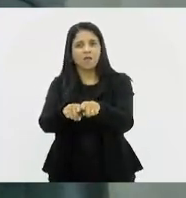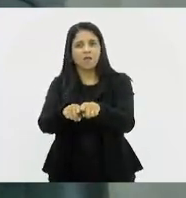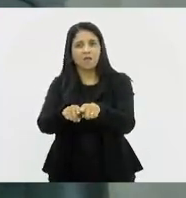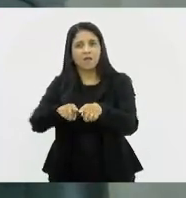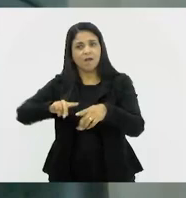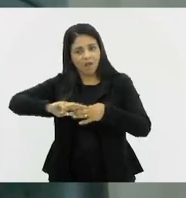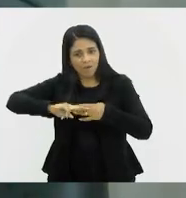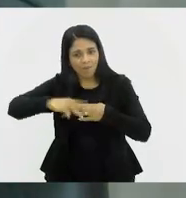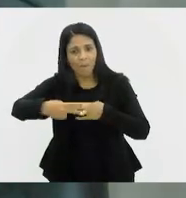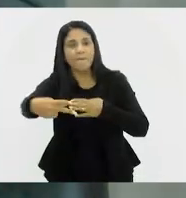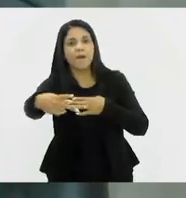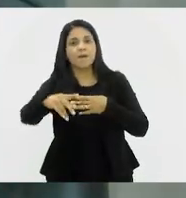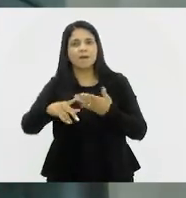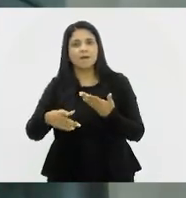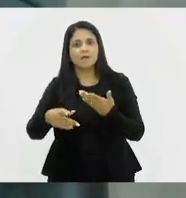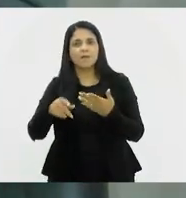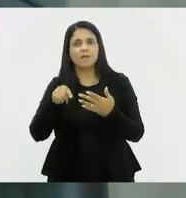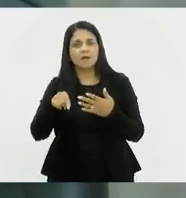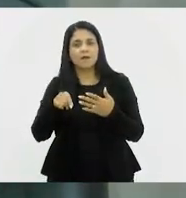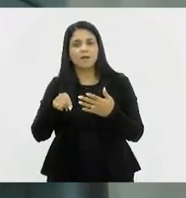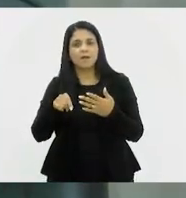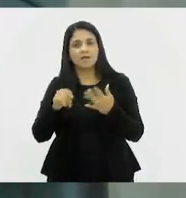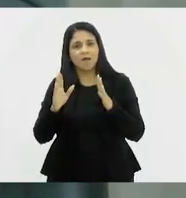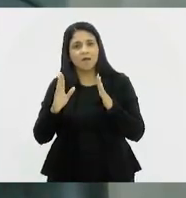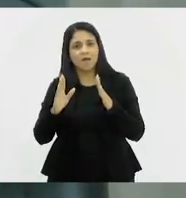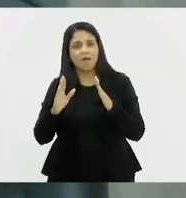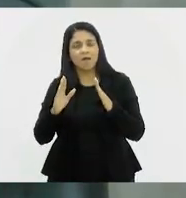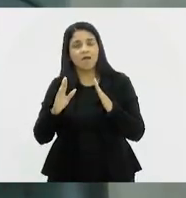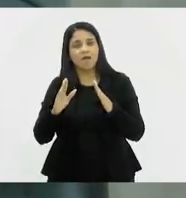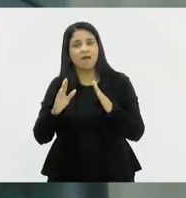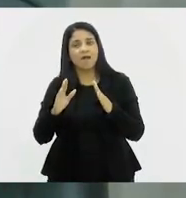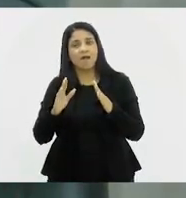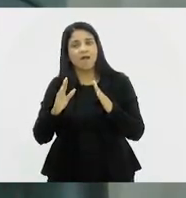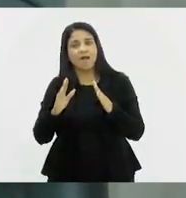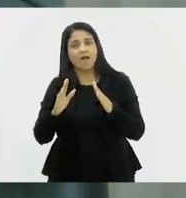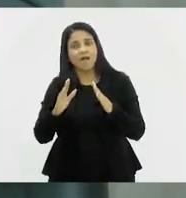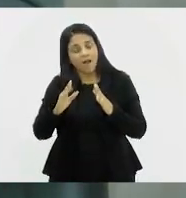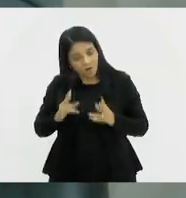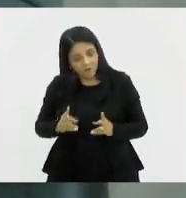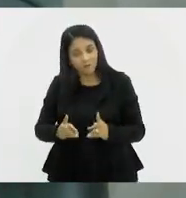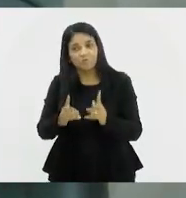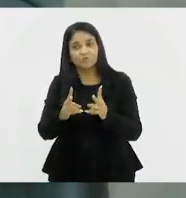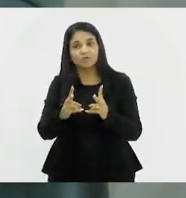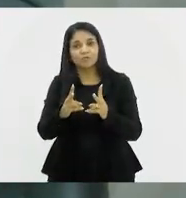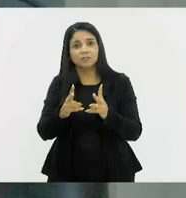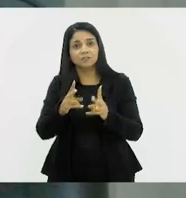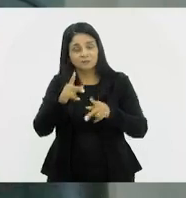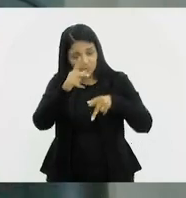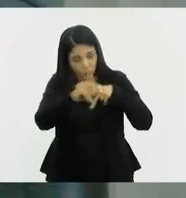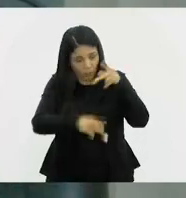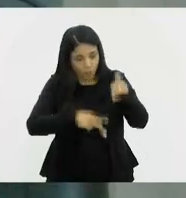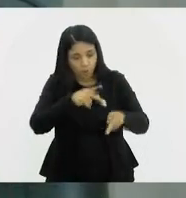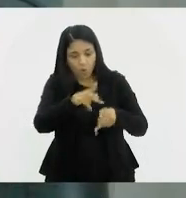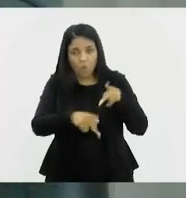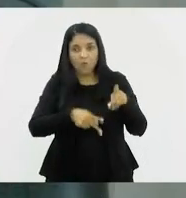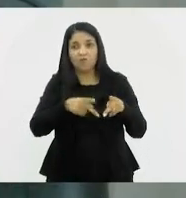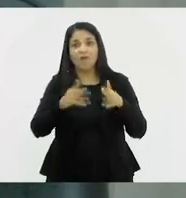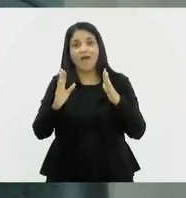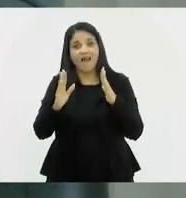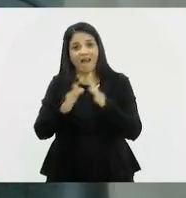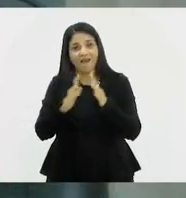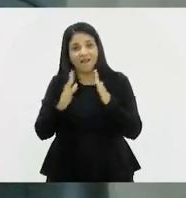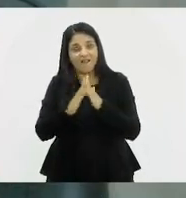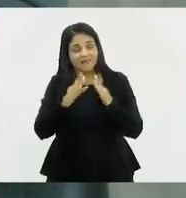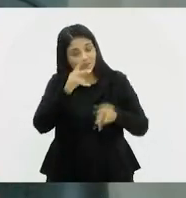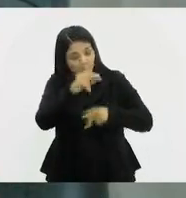o que é a casa de vocês, a casa seja do povo, a casa seja das